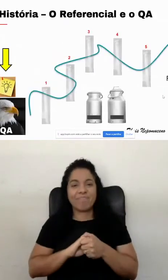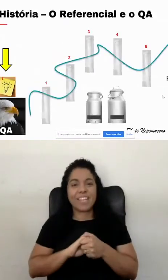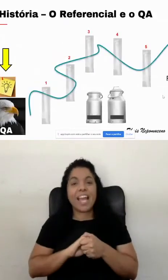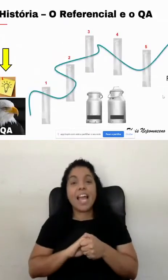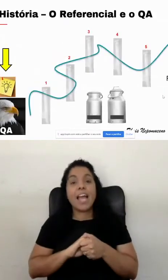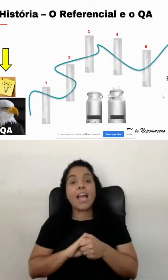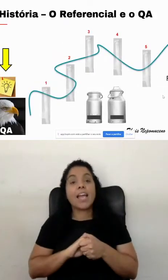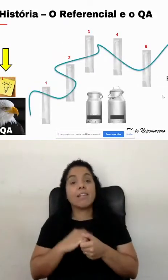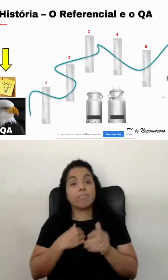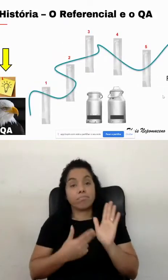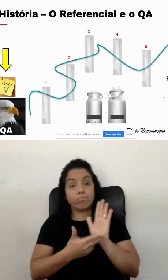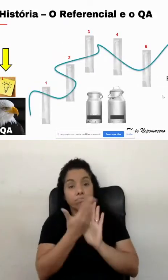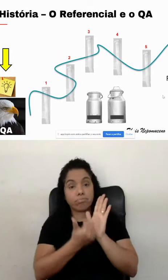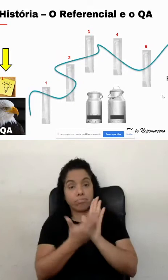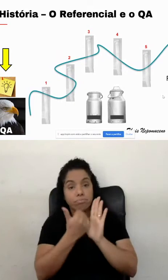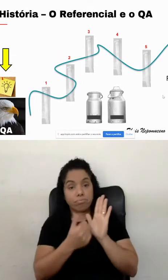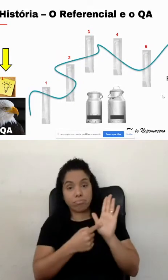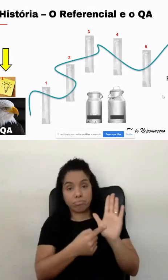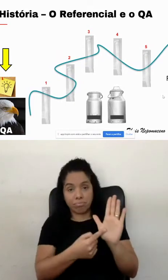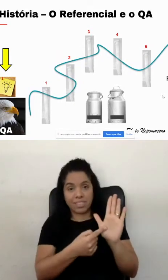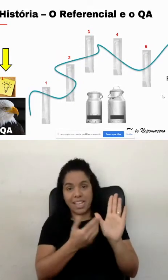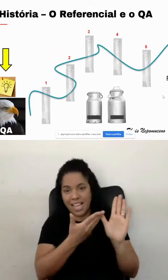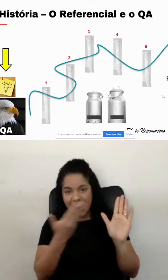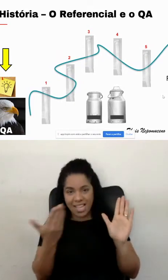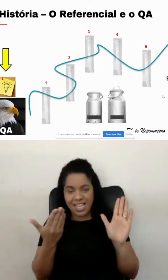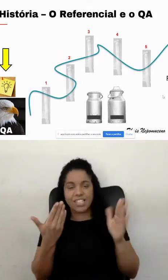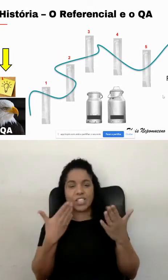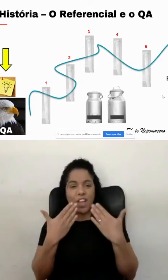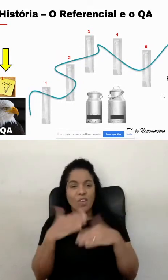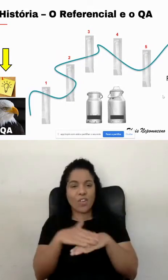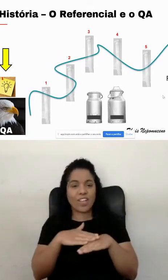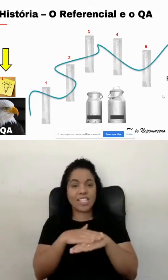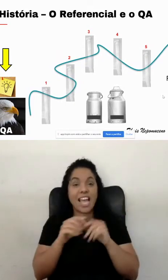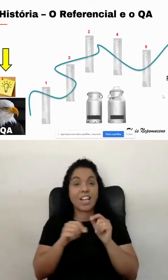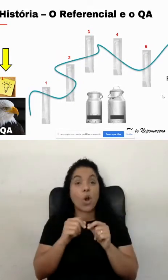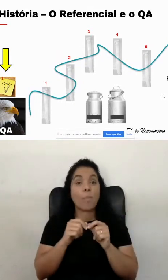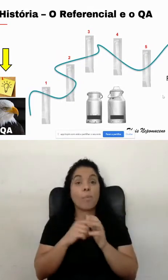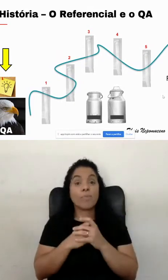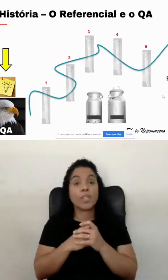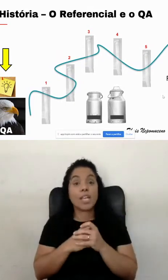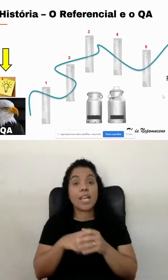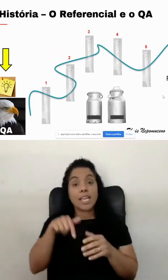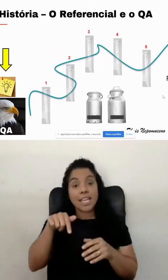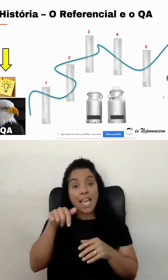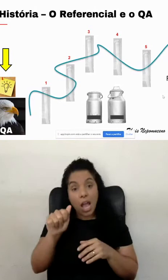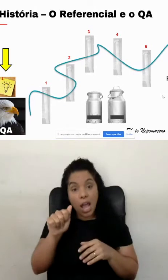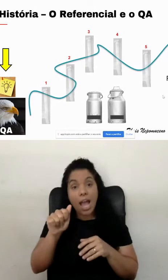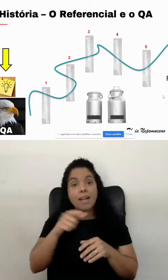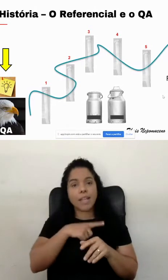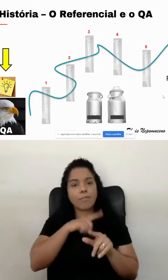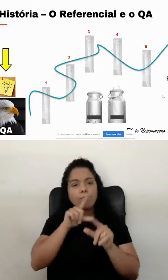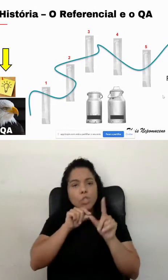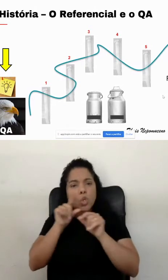E aí eu ilustrei essa historinha que a gente vai conversar aqui, como você, que há com as suas escolhas, né?